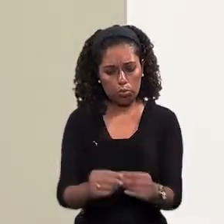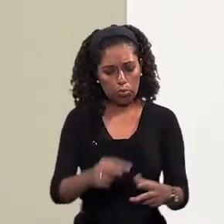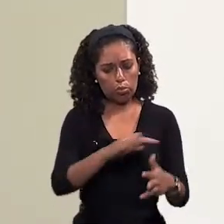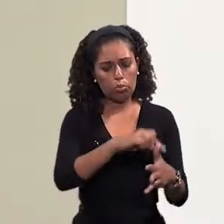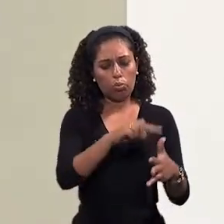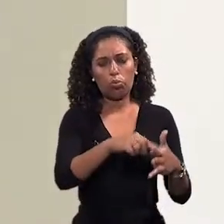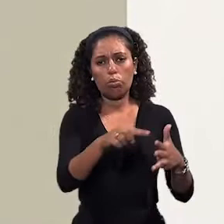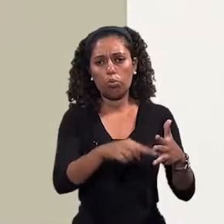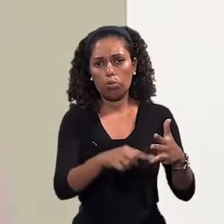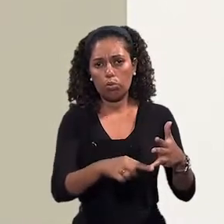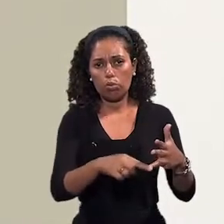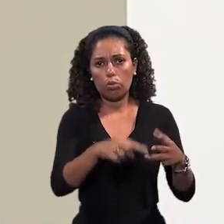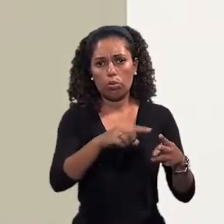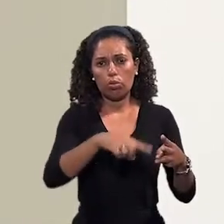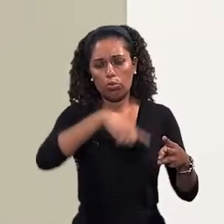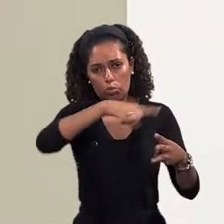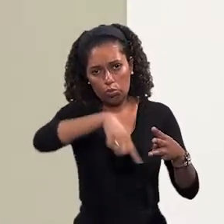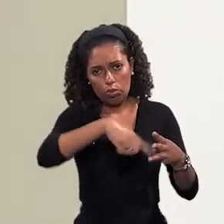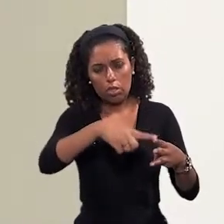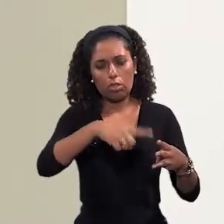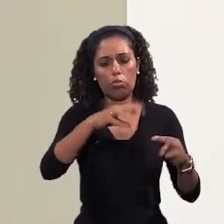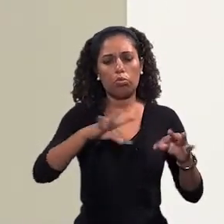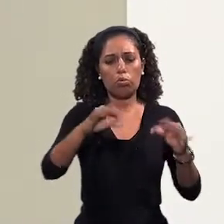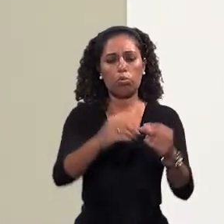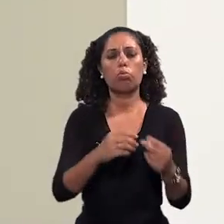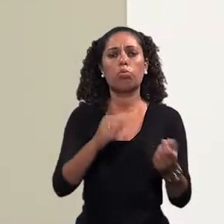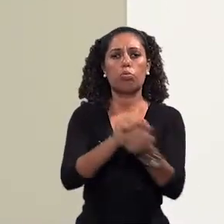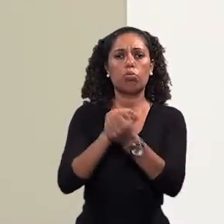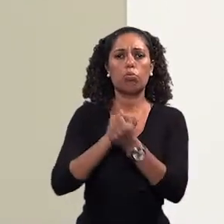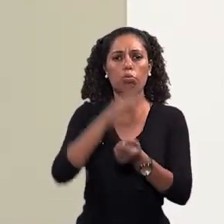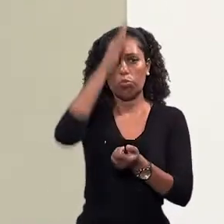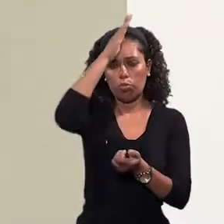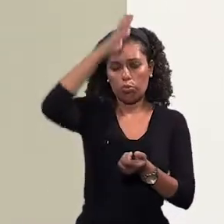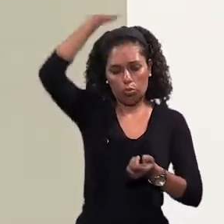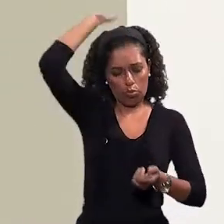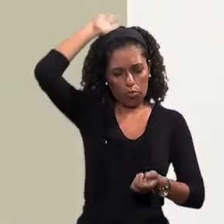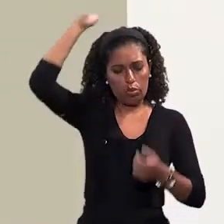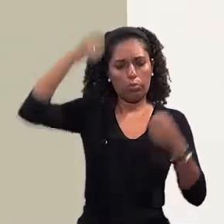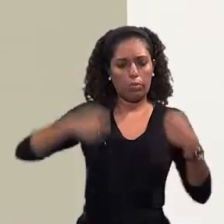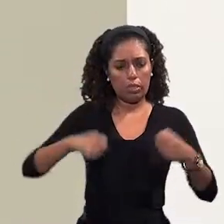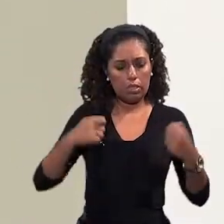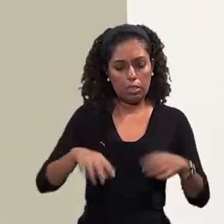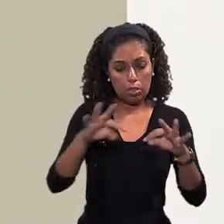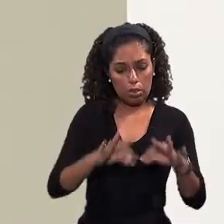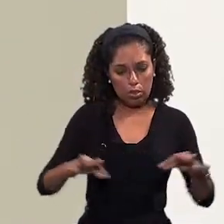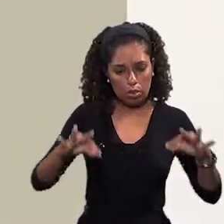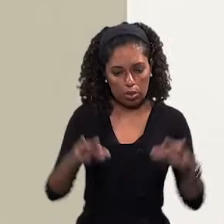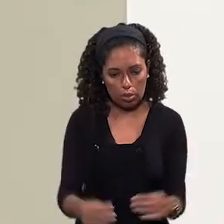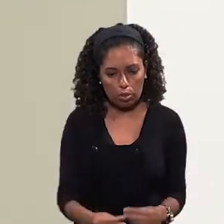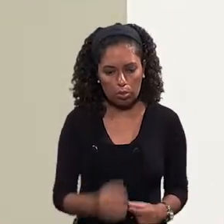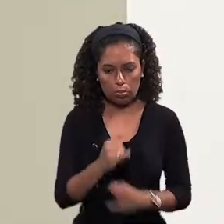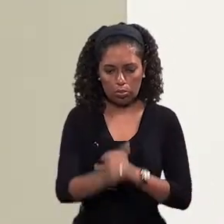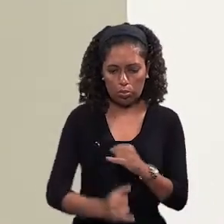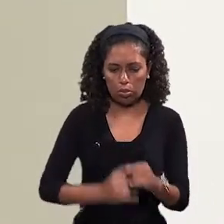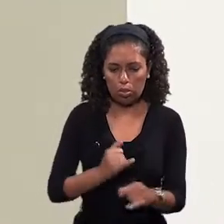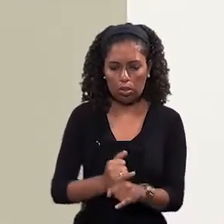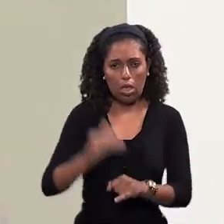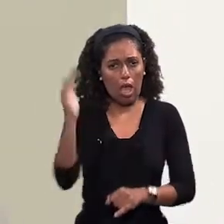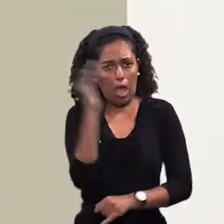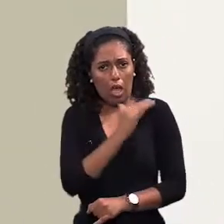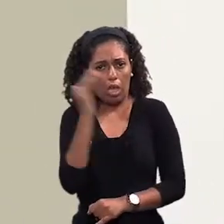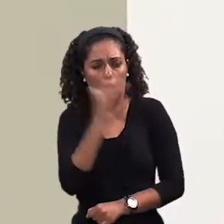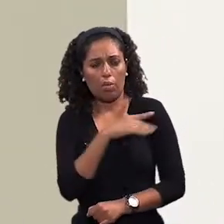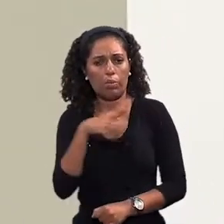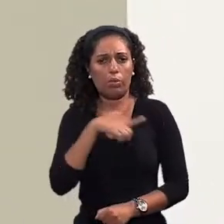poder executivo, os agentes como o Corpo de Bombeiros e por aí fora, precisam ser digitalizados, precisam ser